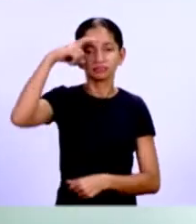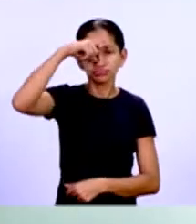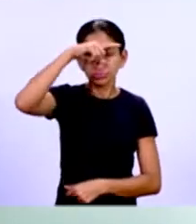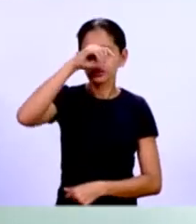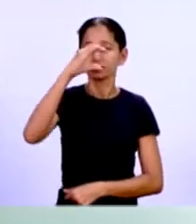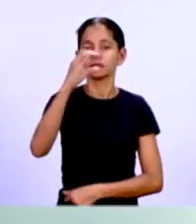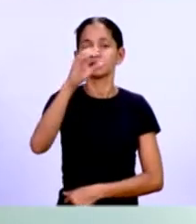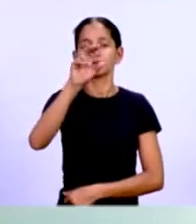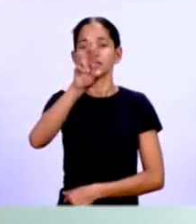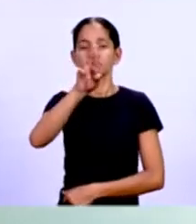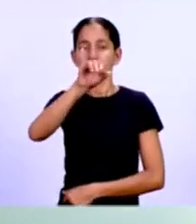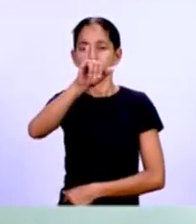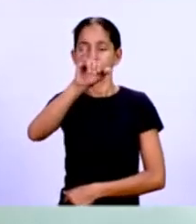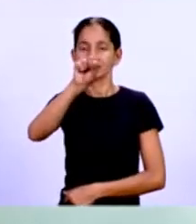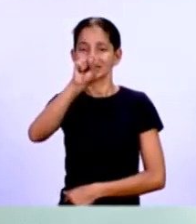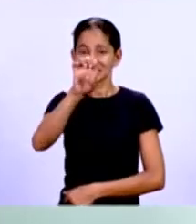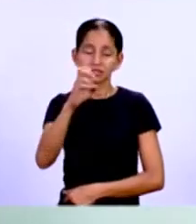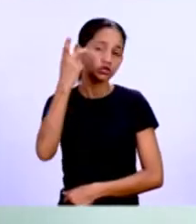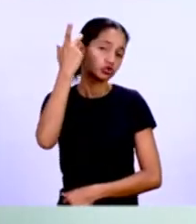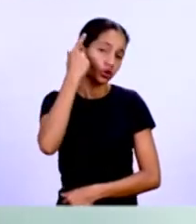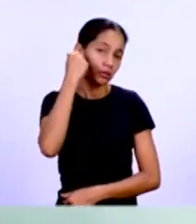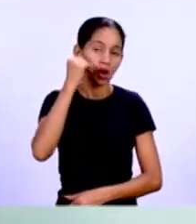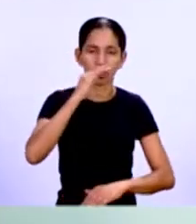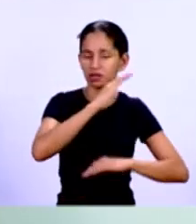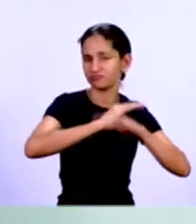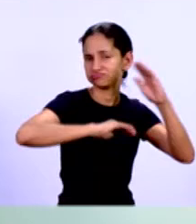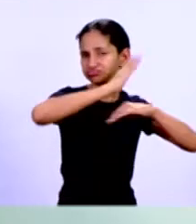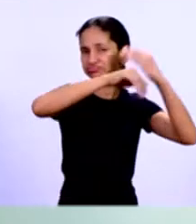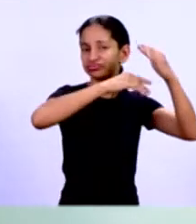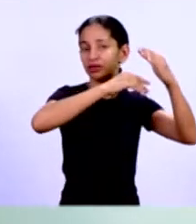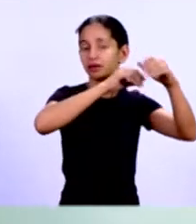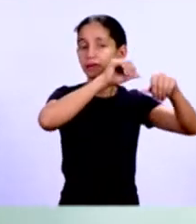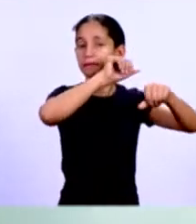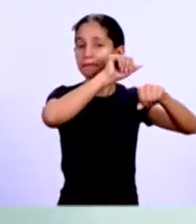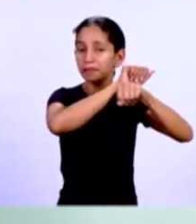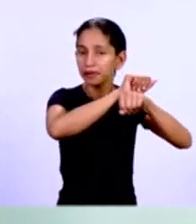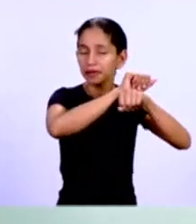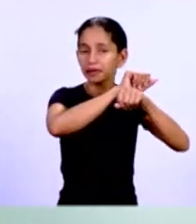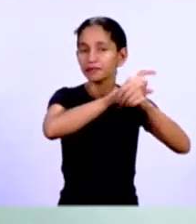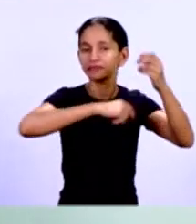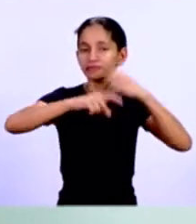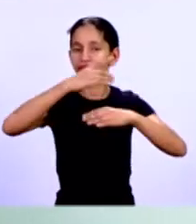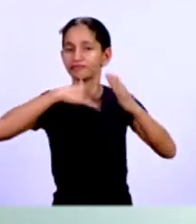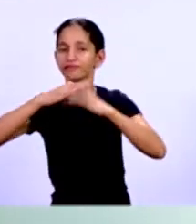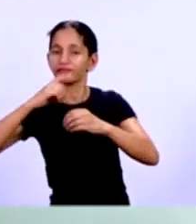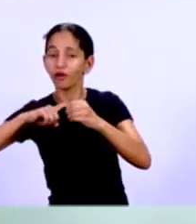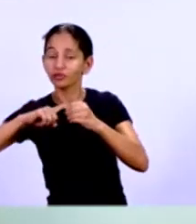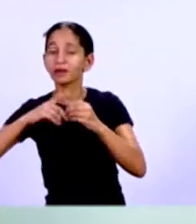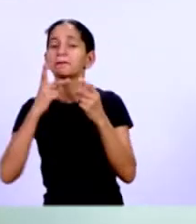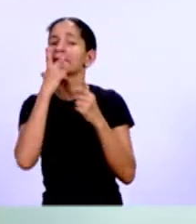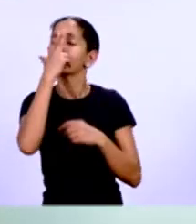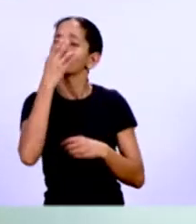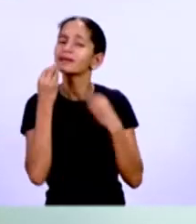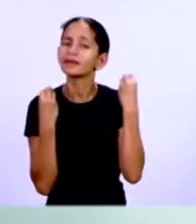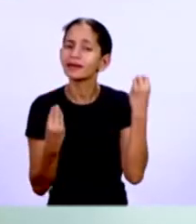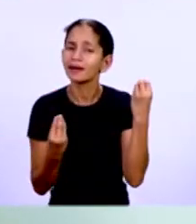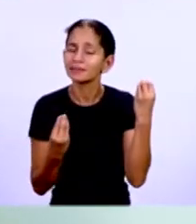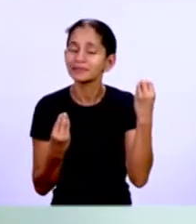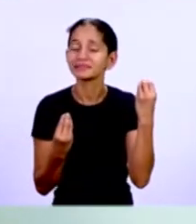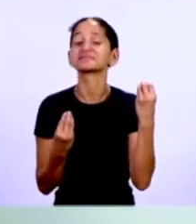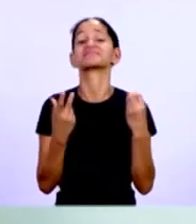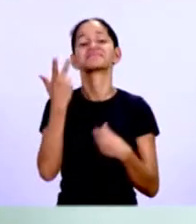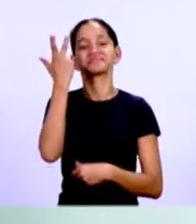de desenvolvimento e momentos de crise. Agora, nós estamos vivendo momentos de crise, esperamos que seja seguido por um momento